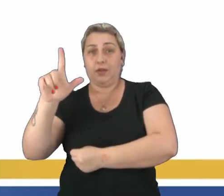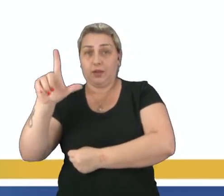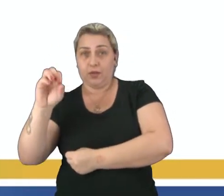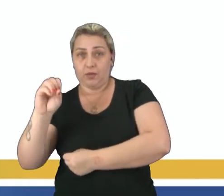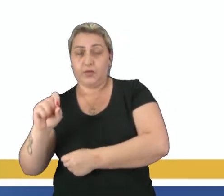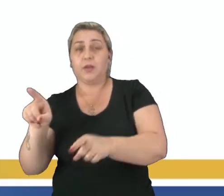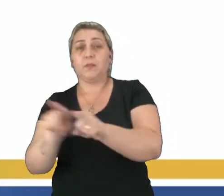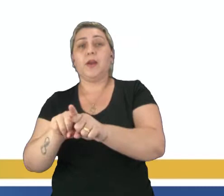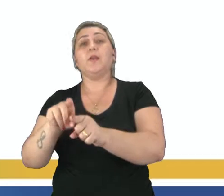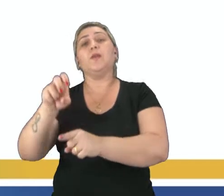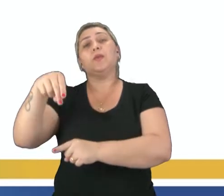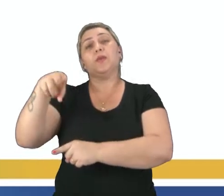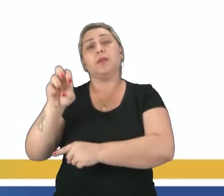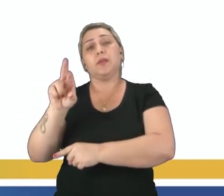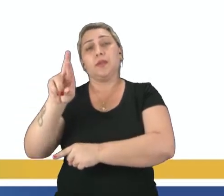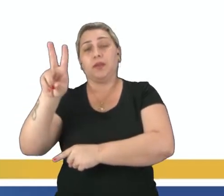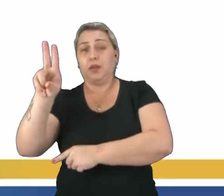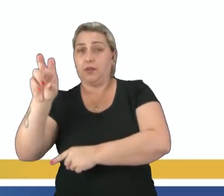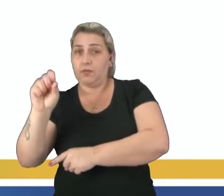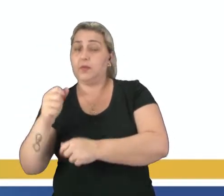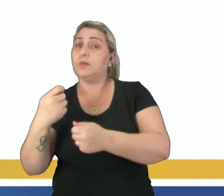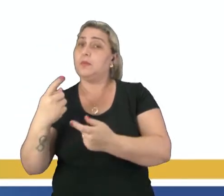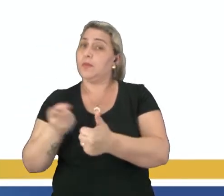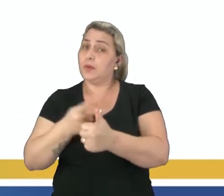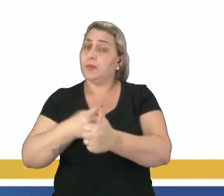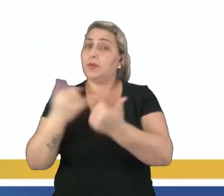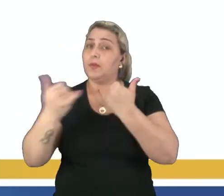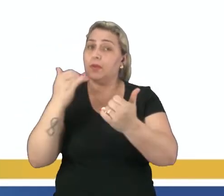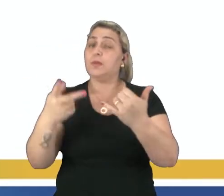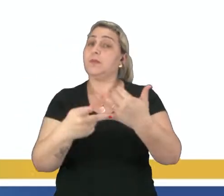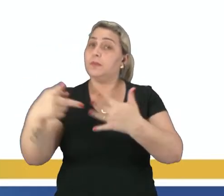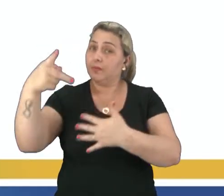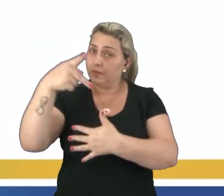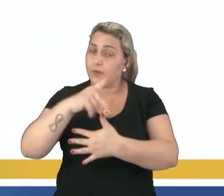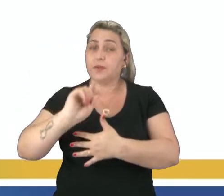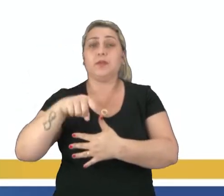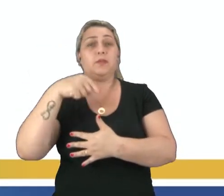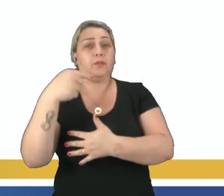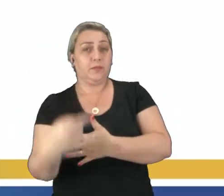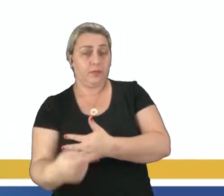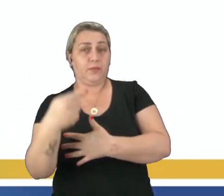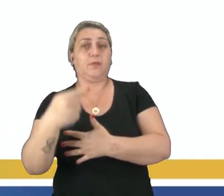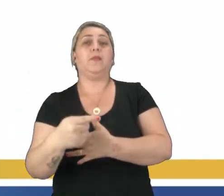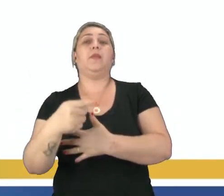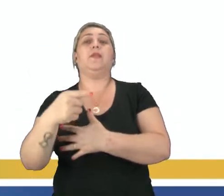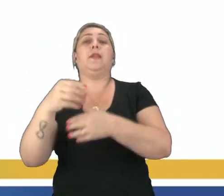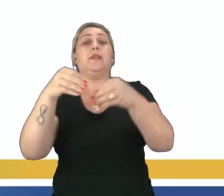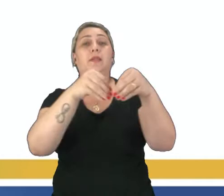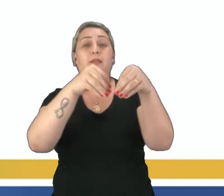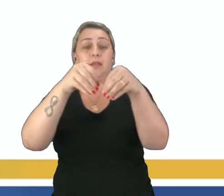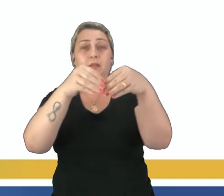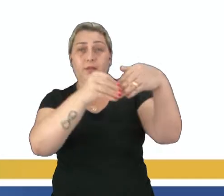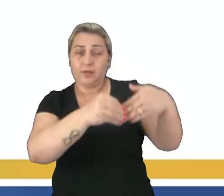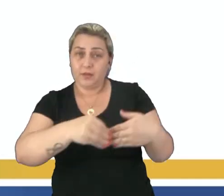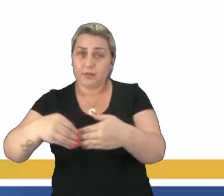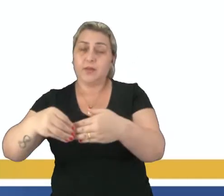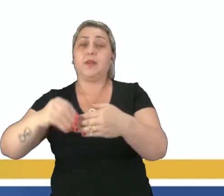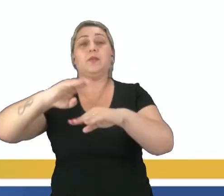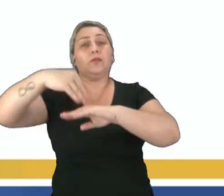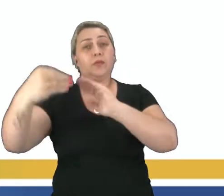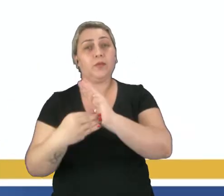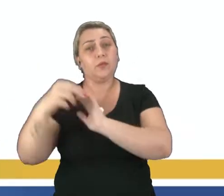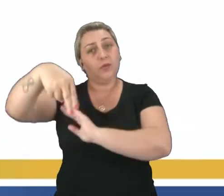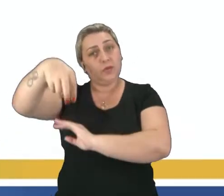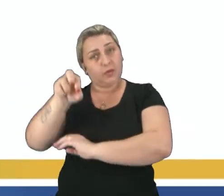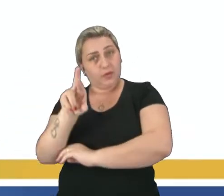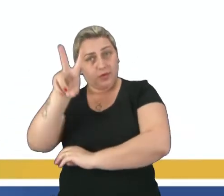Então lembra que a gente precisa ter primeiro a informação principal, né? Depois ela vai ser conduzida para todos os nossos nervos para que